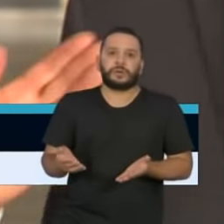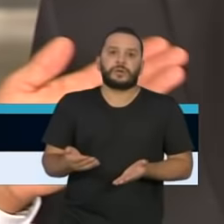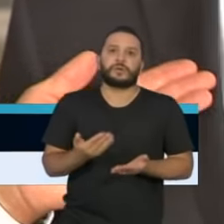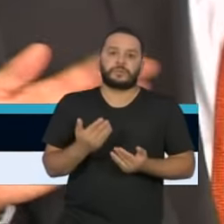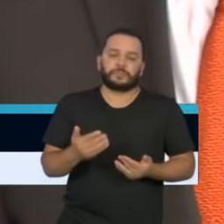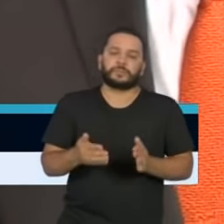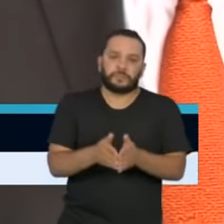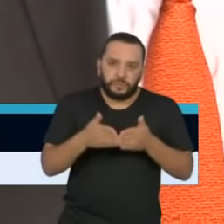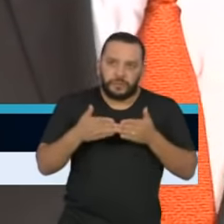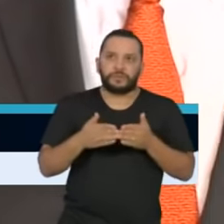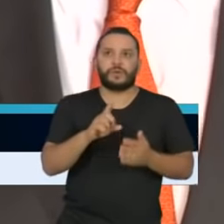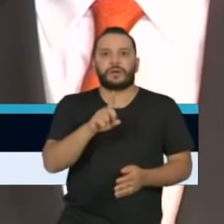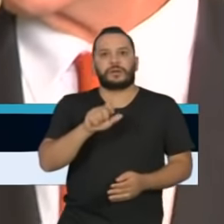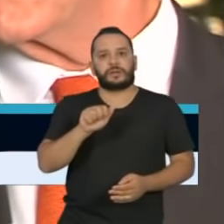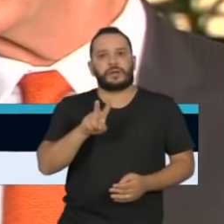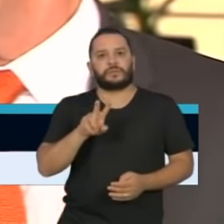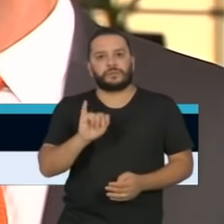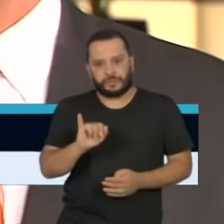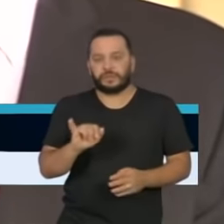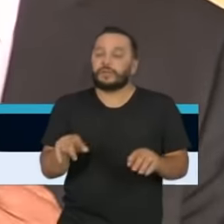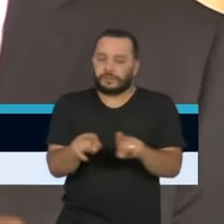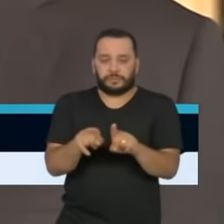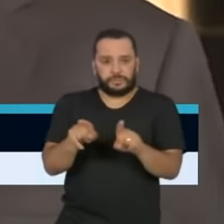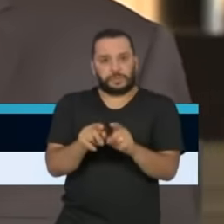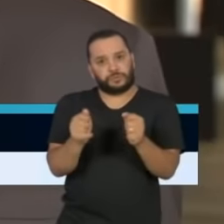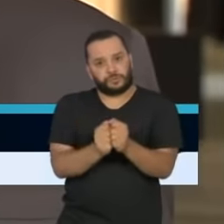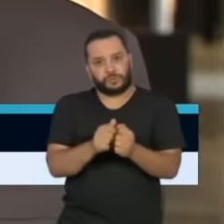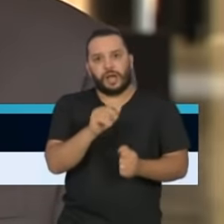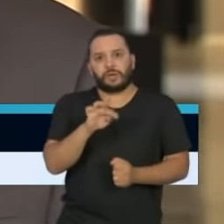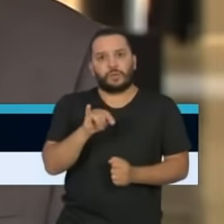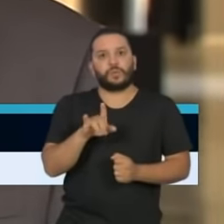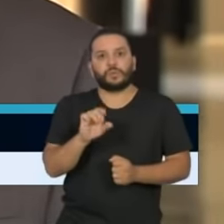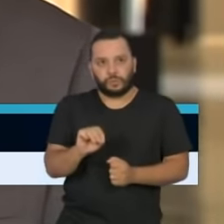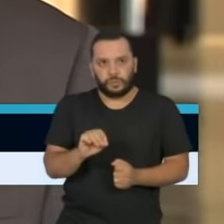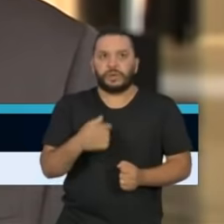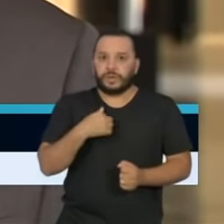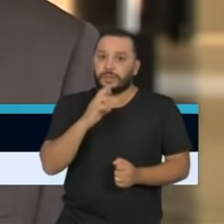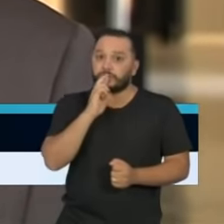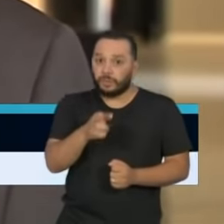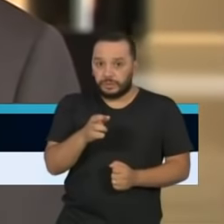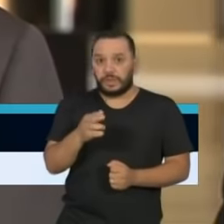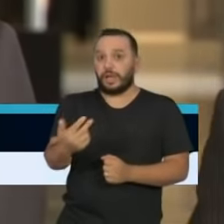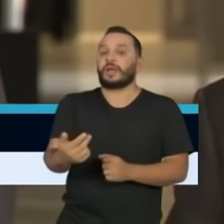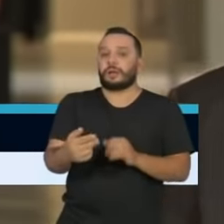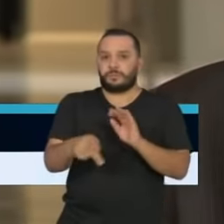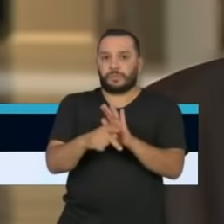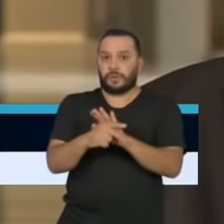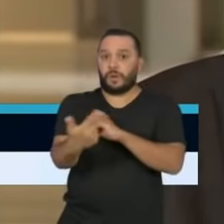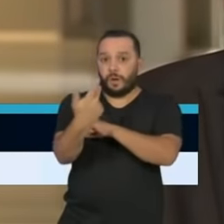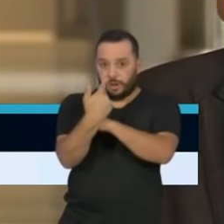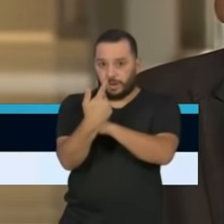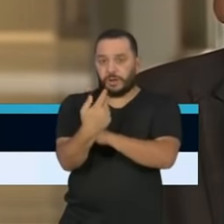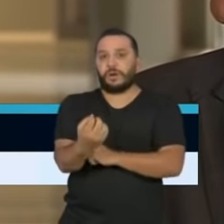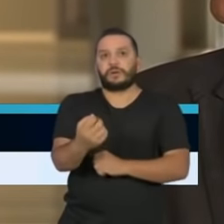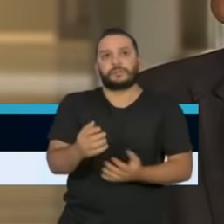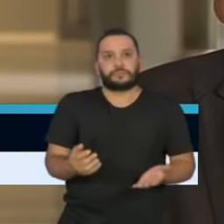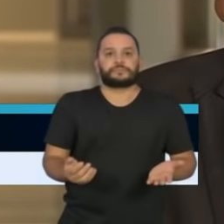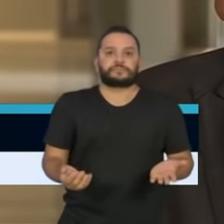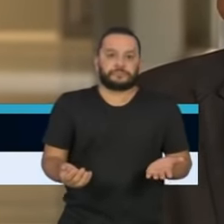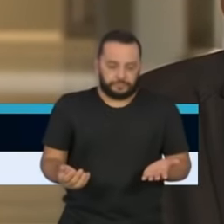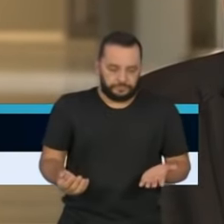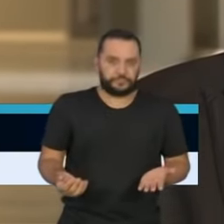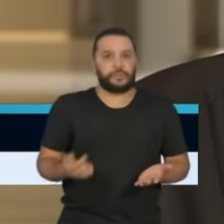resposta compartilhadamente com o doutor Haroldo e, atendendo o pedido dos jornalistas, responder para as câmeras que estão aqui. A decisão